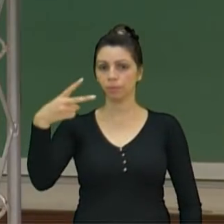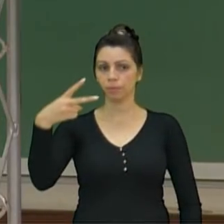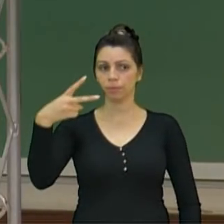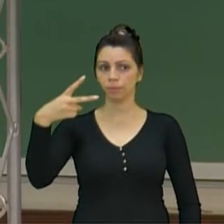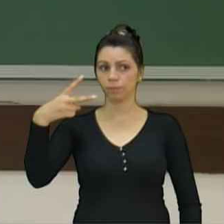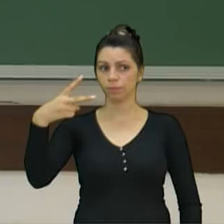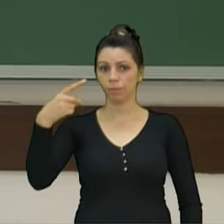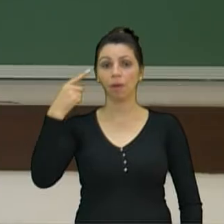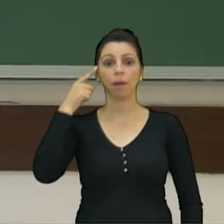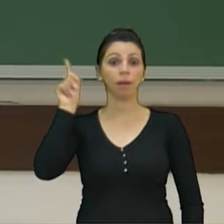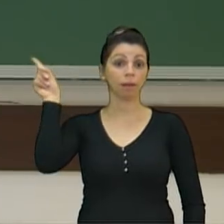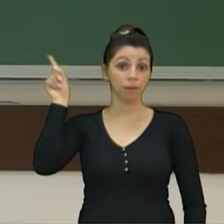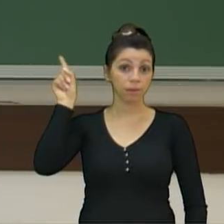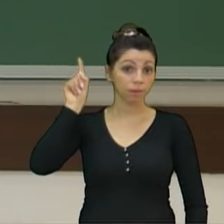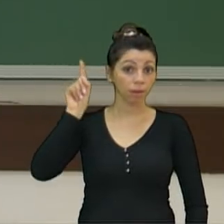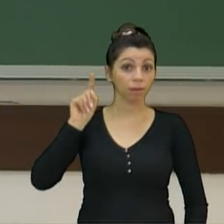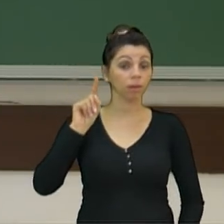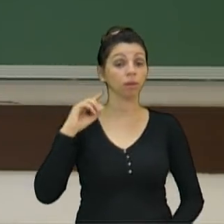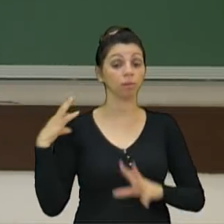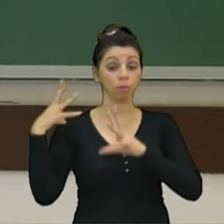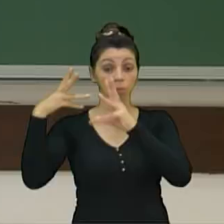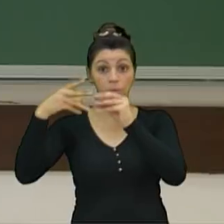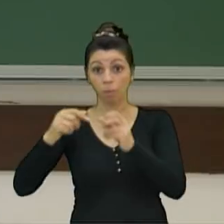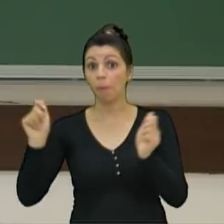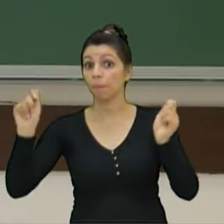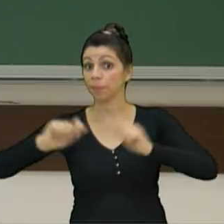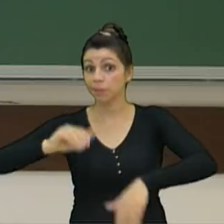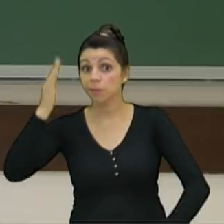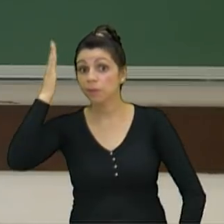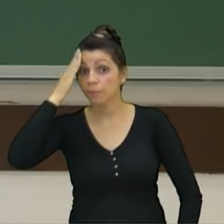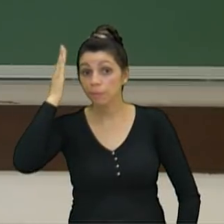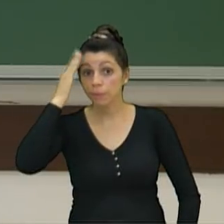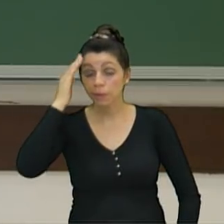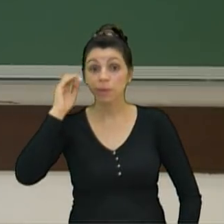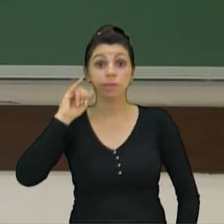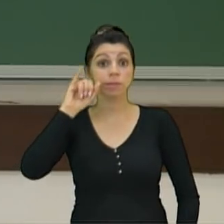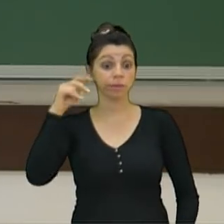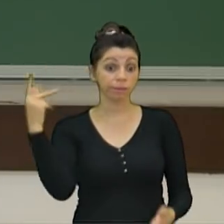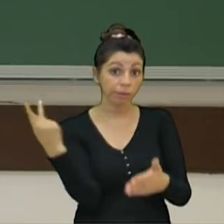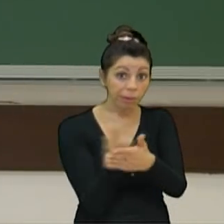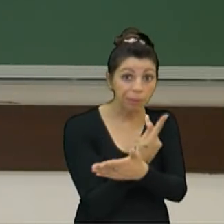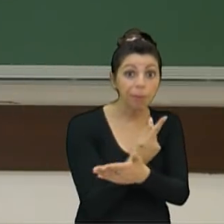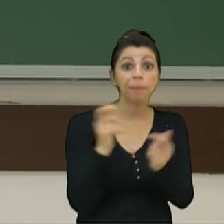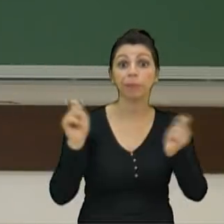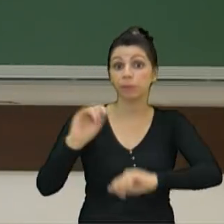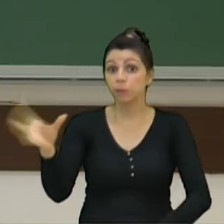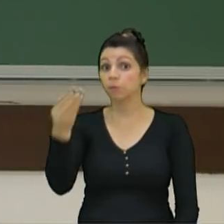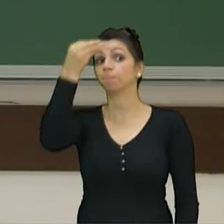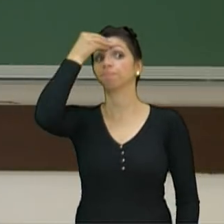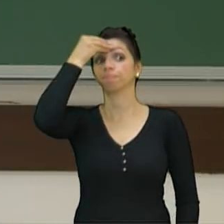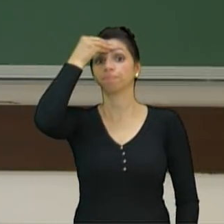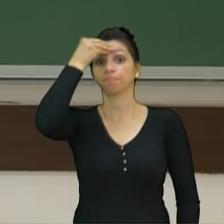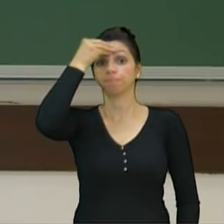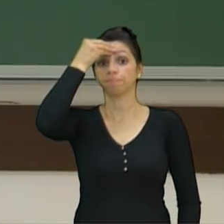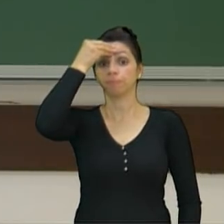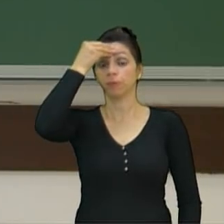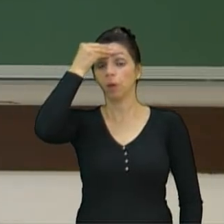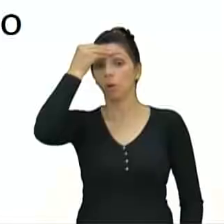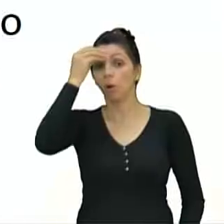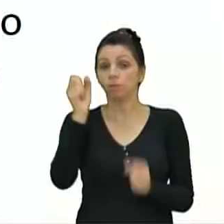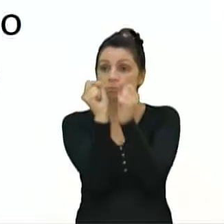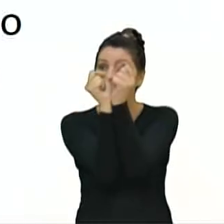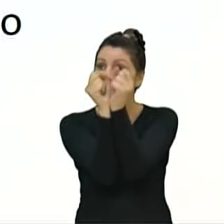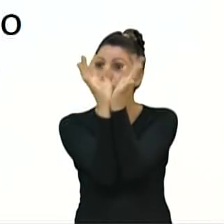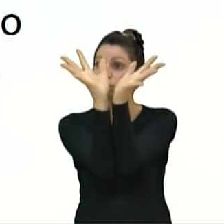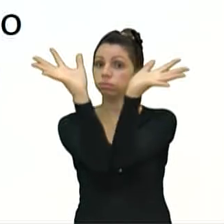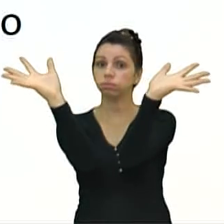aqui todo mundo tem que saber, né? Se você errou, agora grava bem aí. Esta estrutura aqui, que aqui ó, ela se bifurca, né?